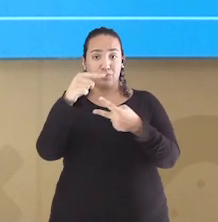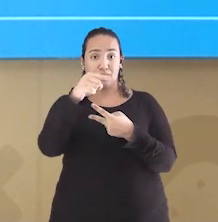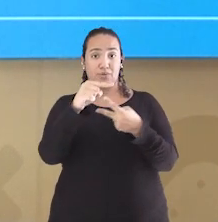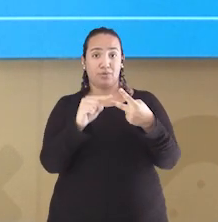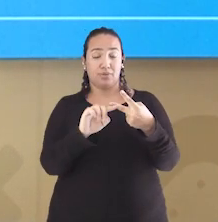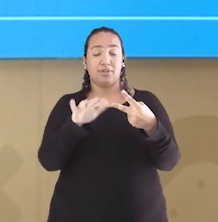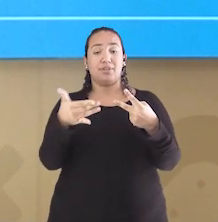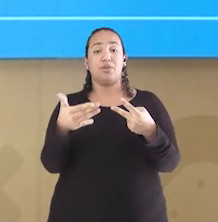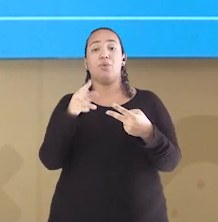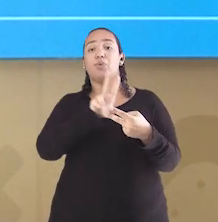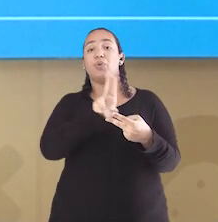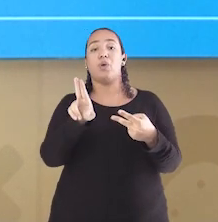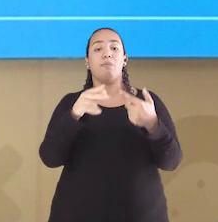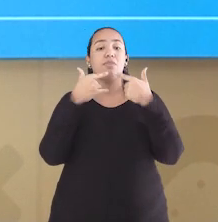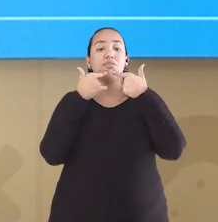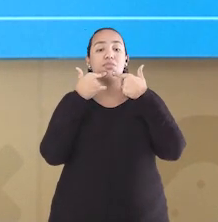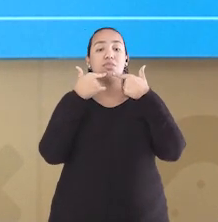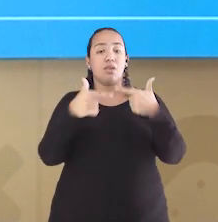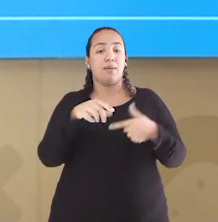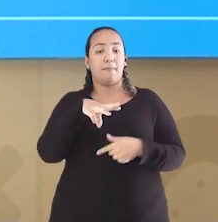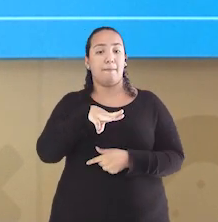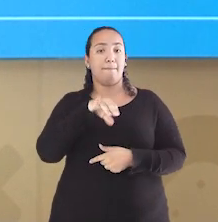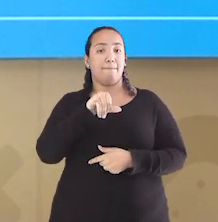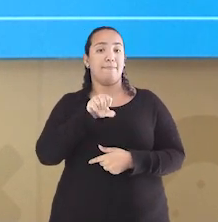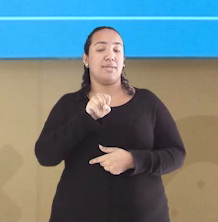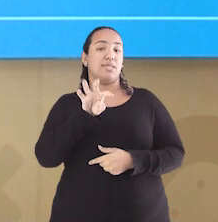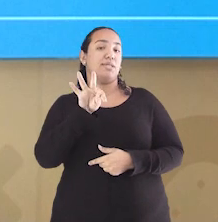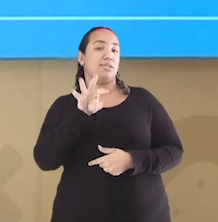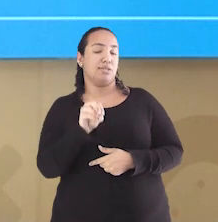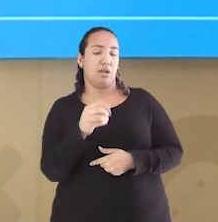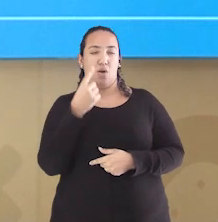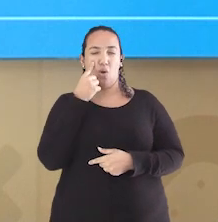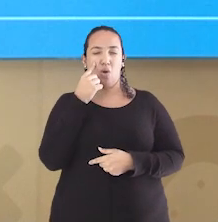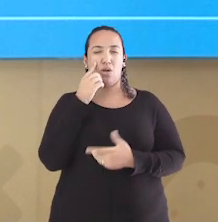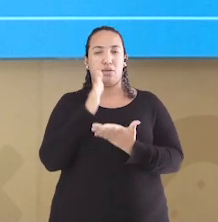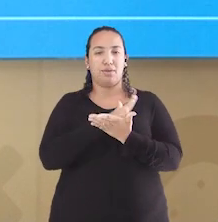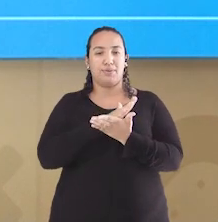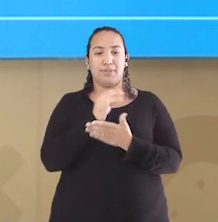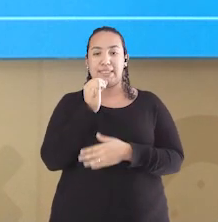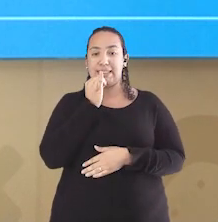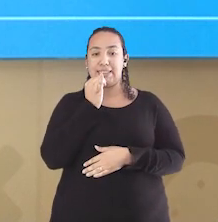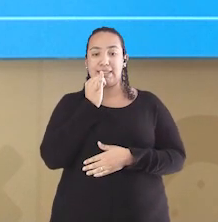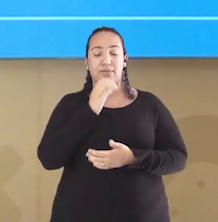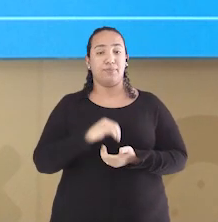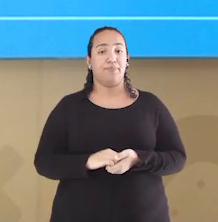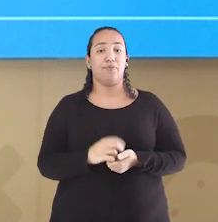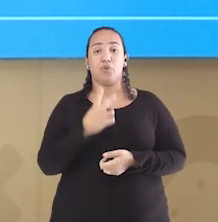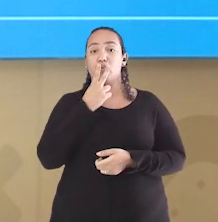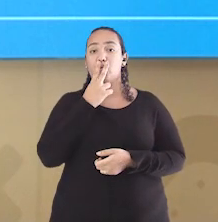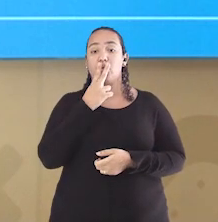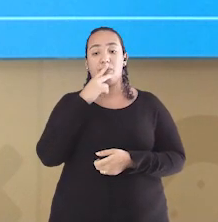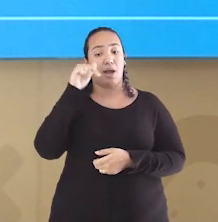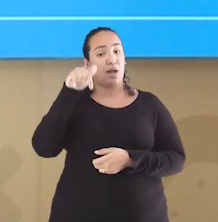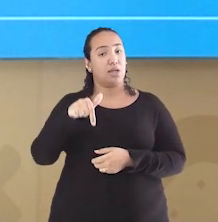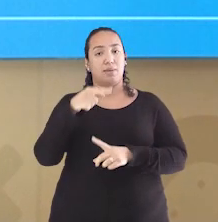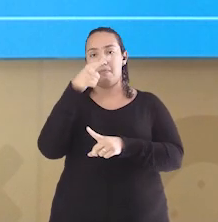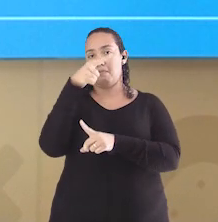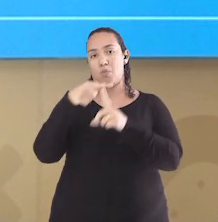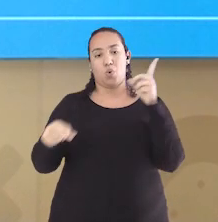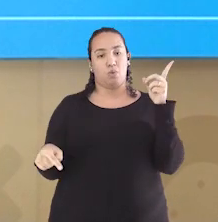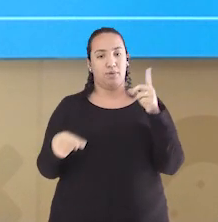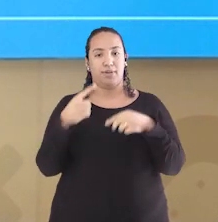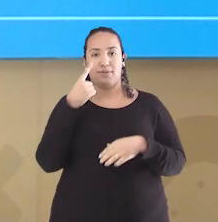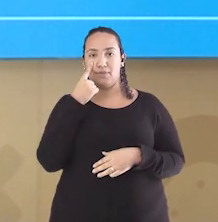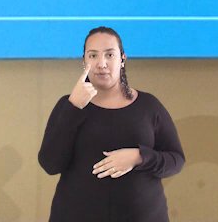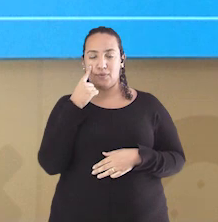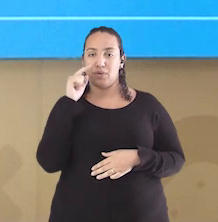ocorrência da linguagem mista ou híbrida. Eu coloquei mais alguns exemplos para vocês. É proibido fumar neste local. Aqui